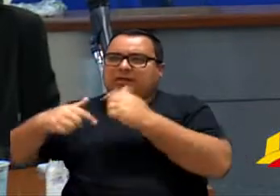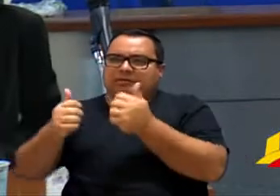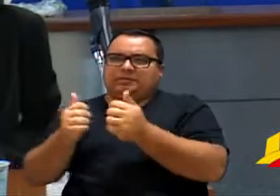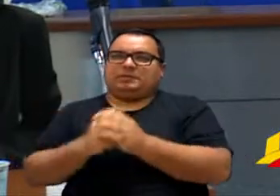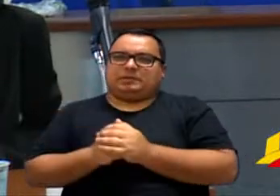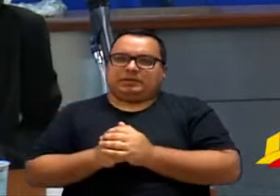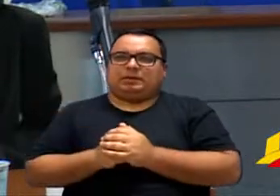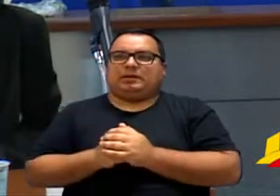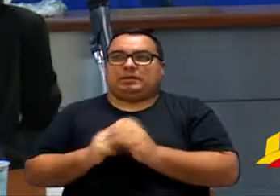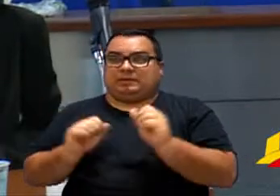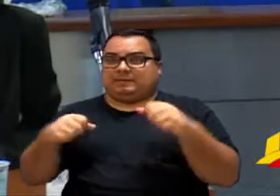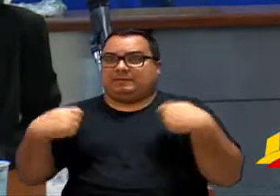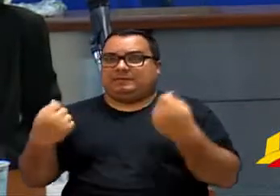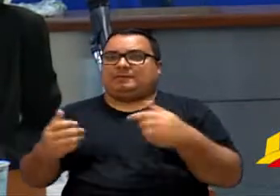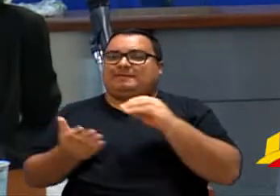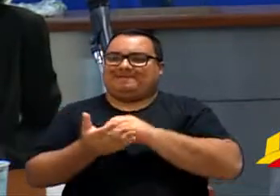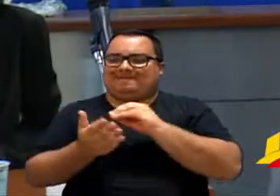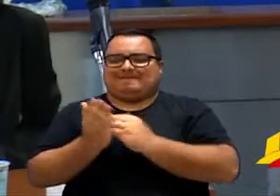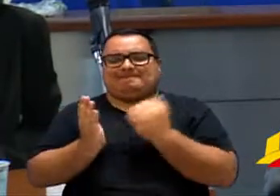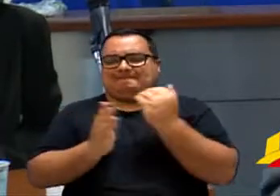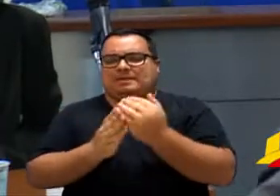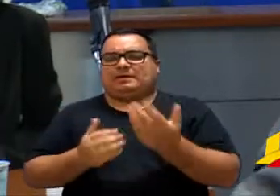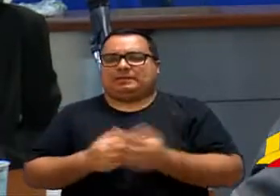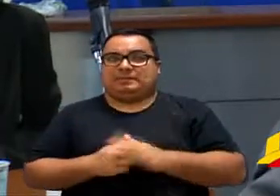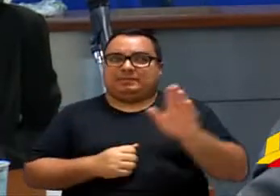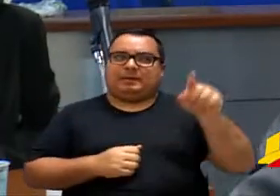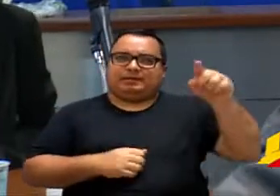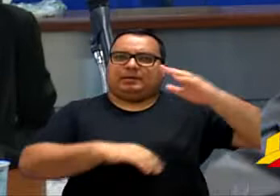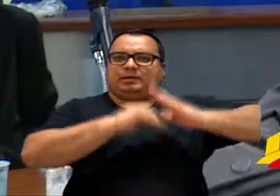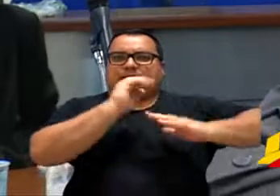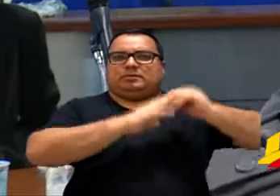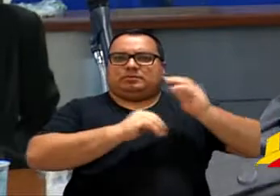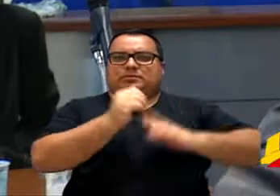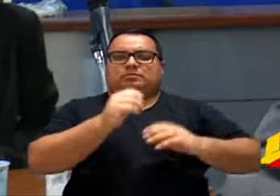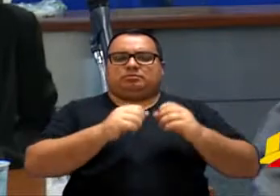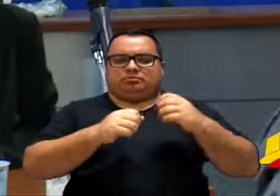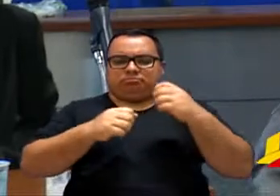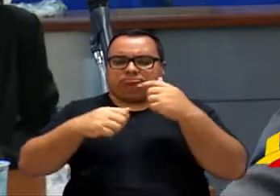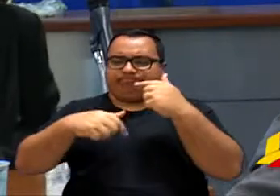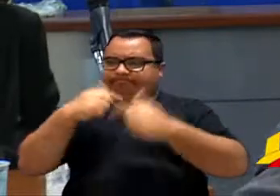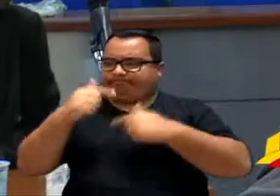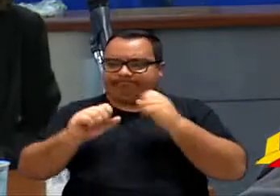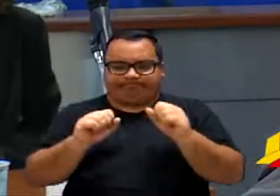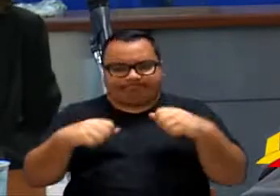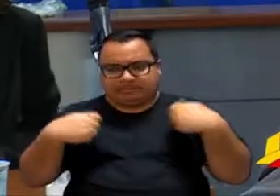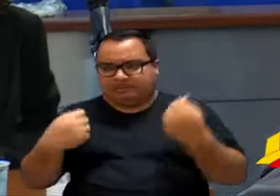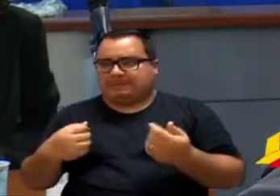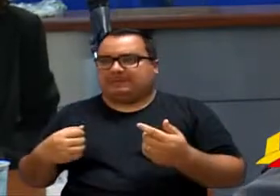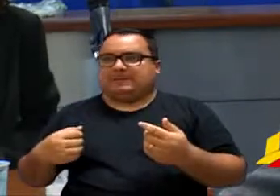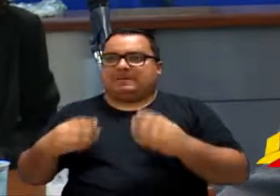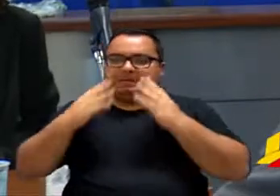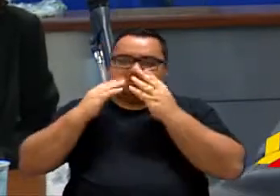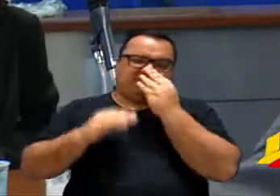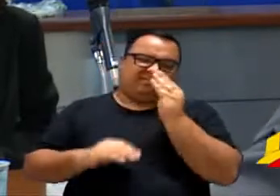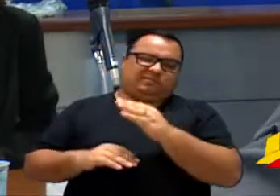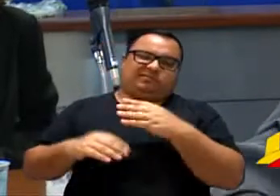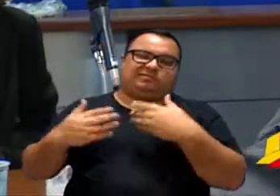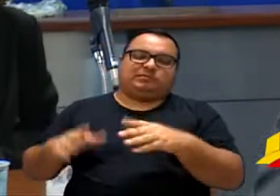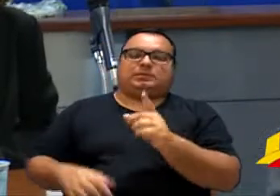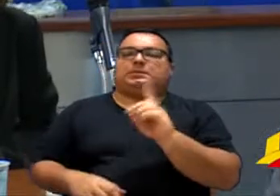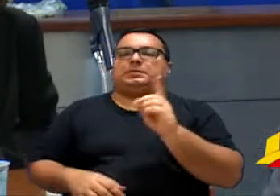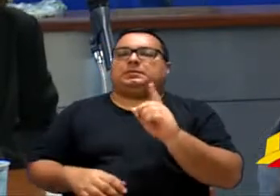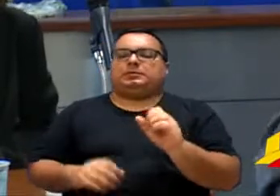não é fácil né administrar tudo isso e eu sei que ela busca soluções para isso agora